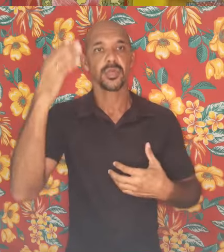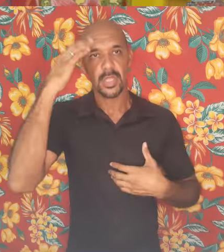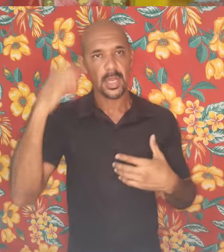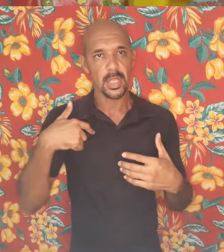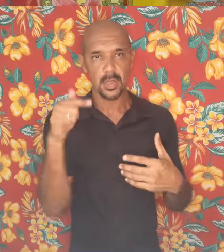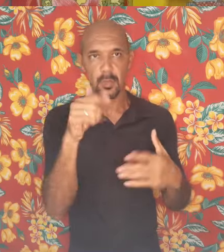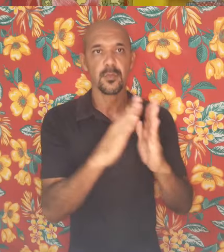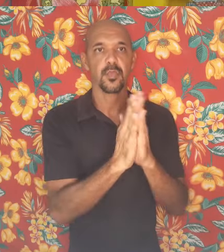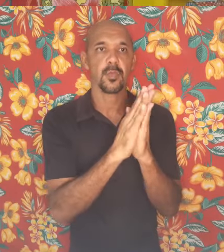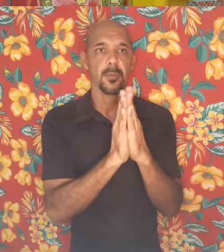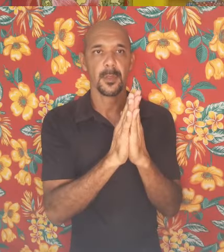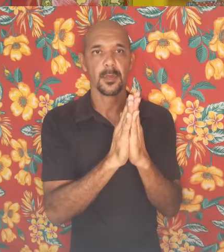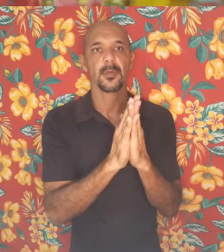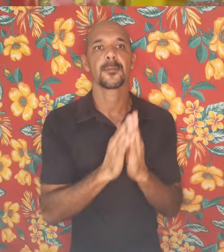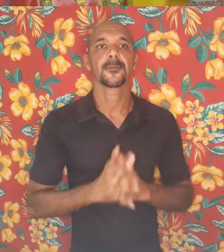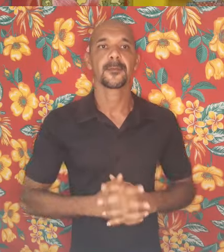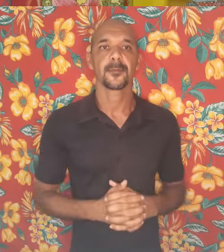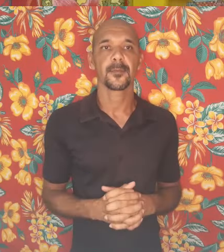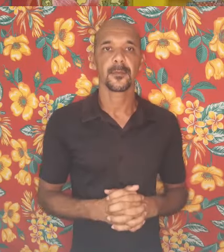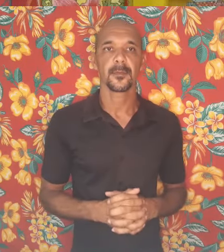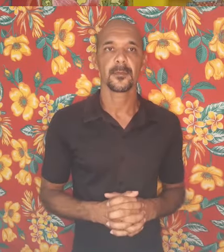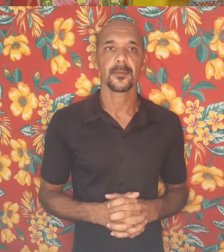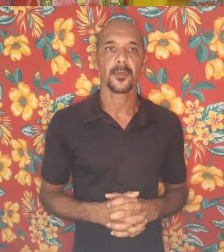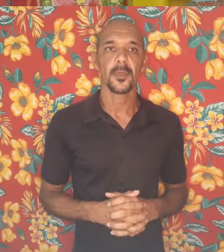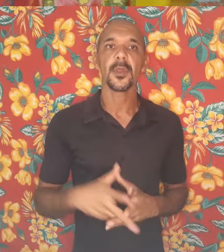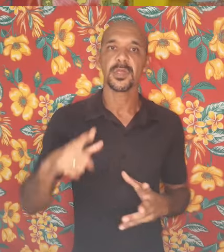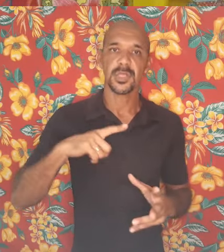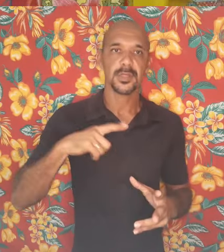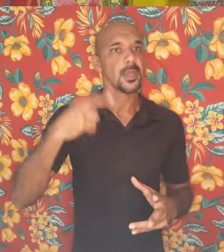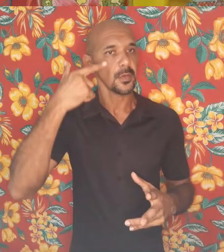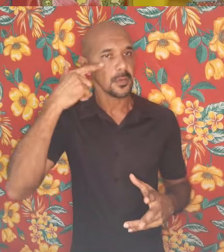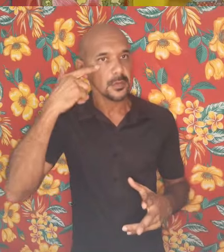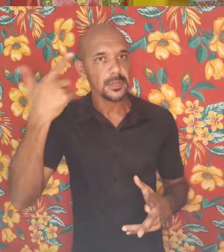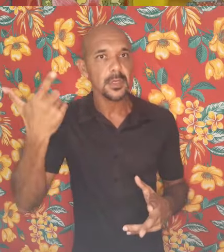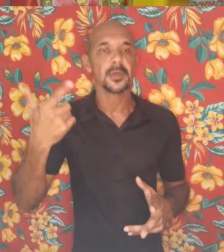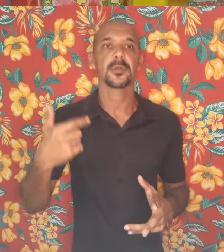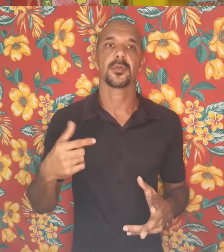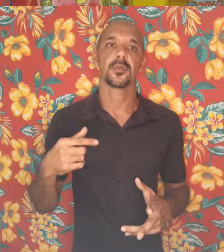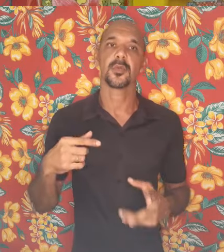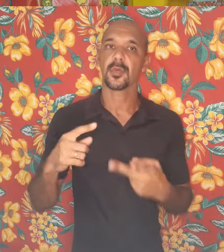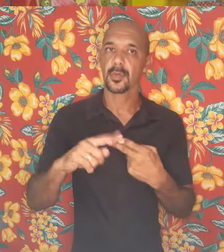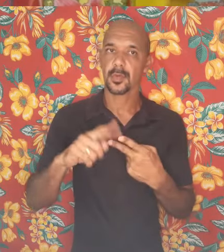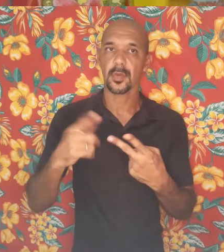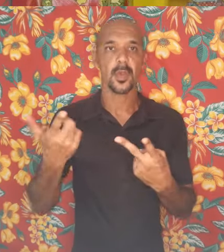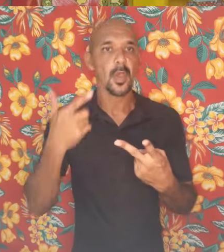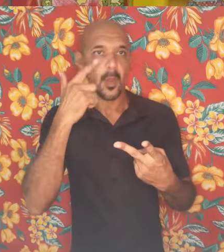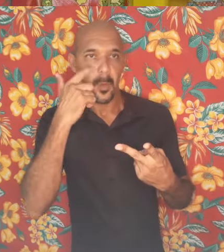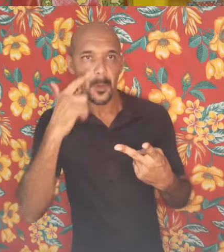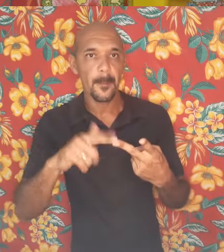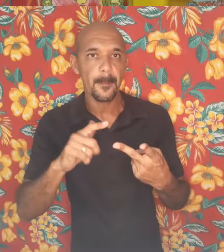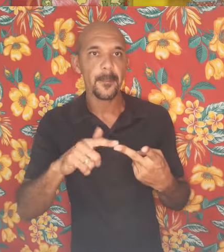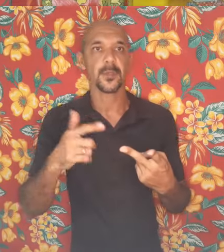tá? Eu já tenho o local para os olhos, eu já tenho o nariz, já tenho a